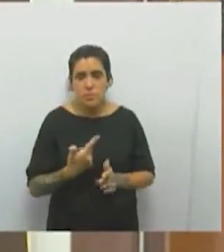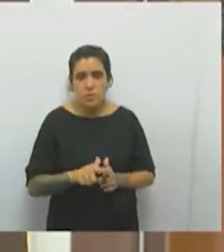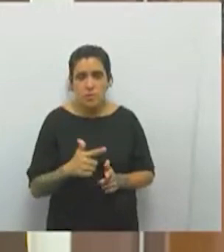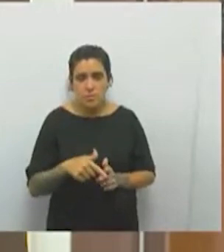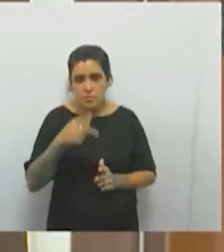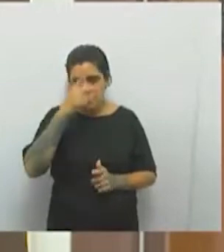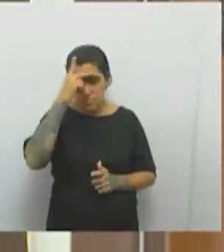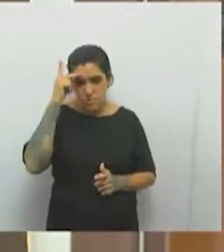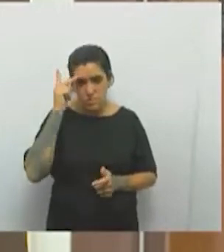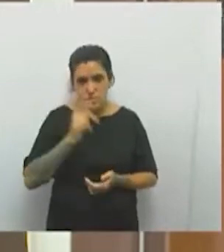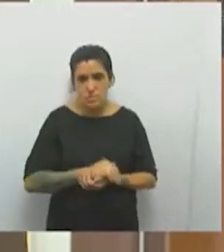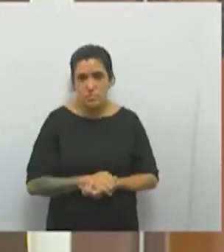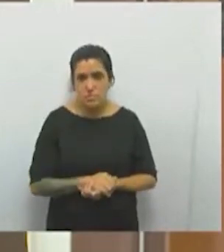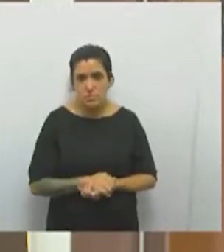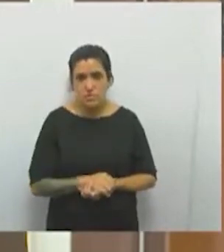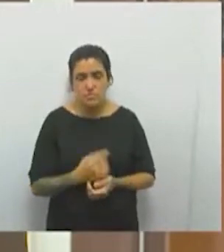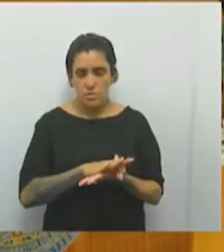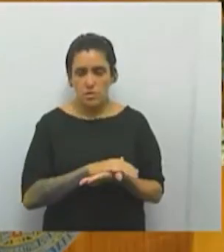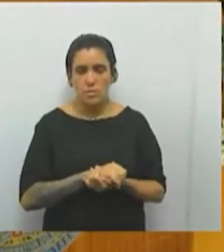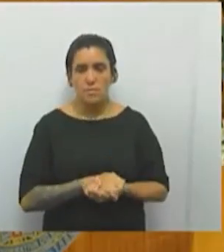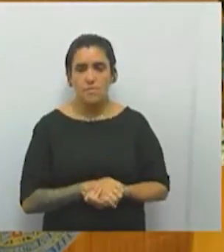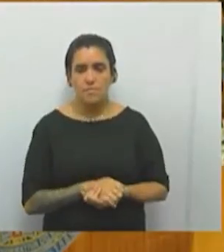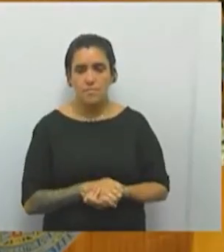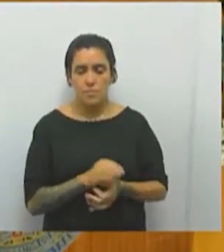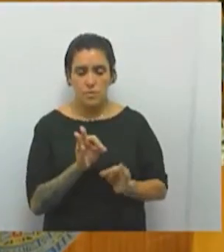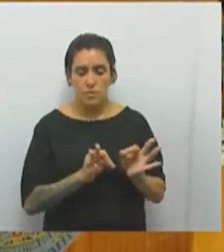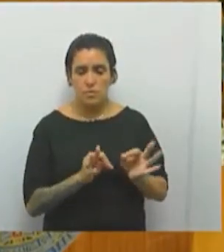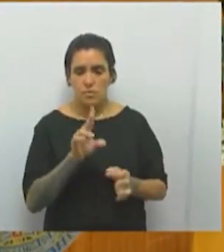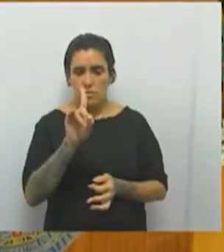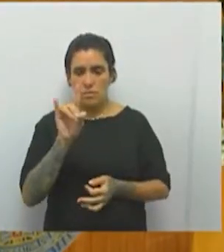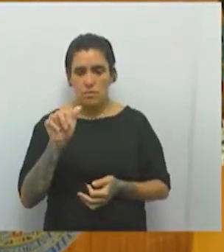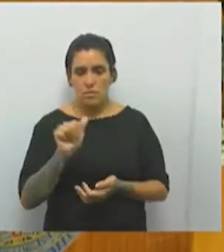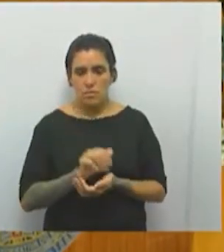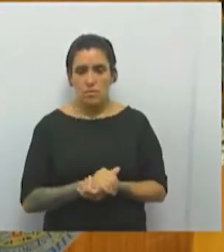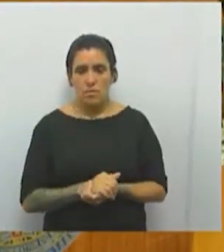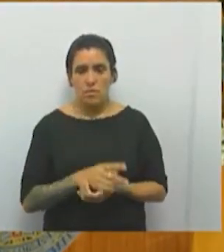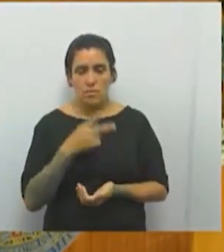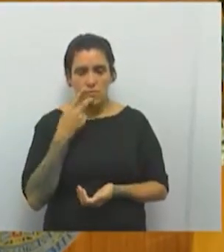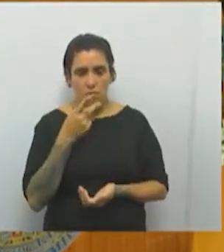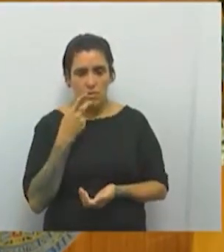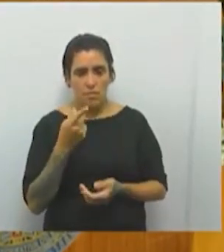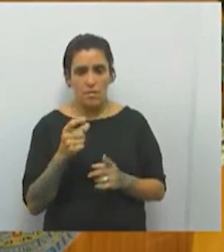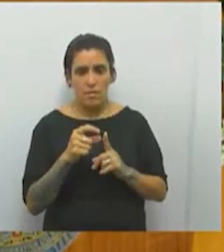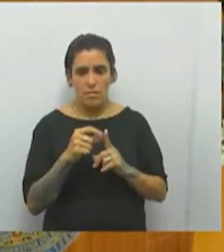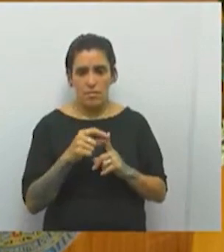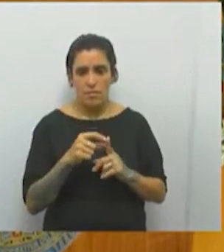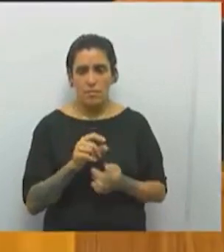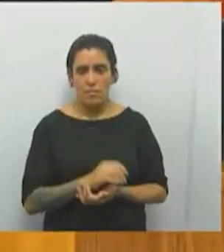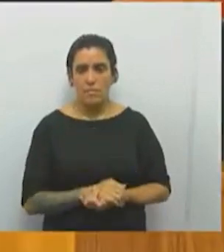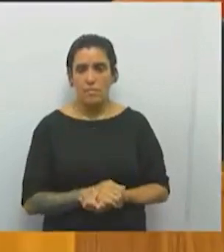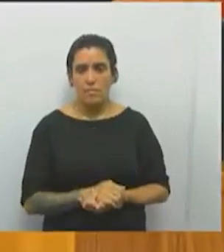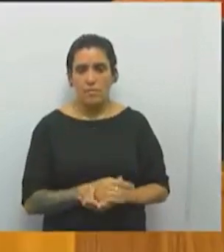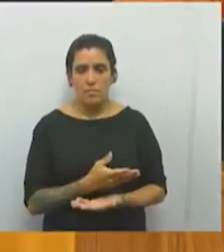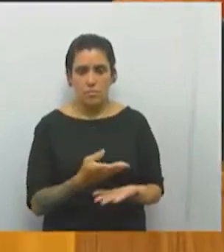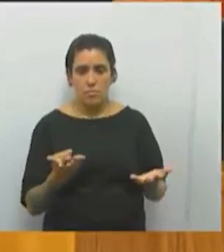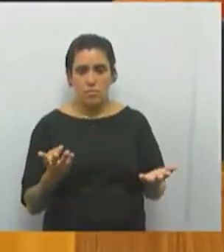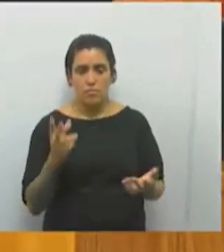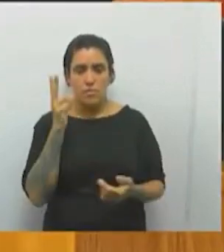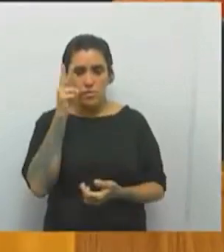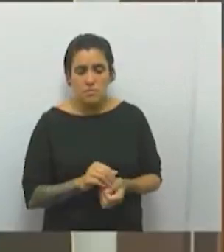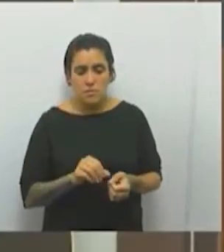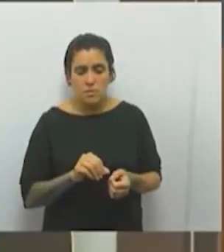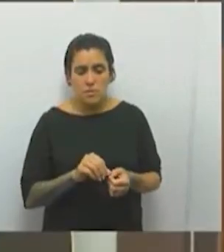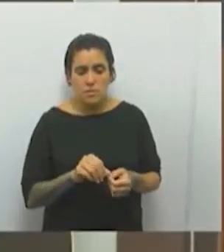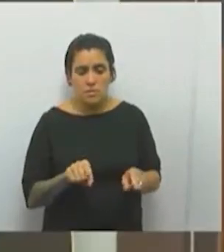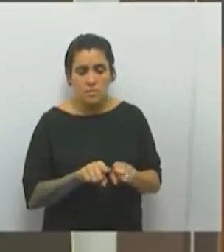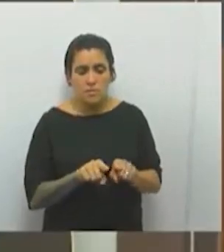pessoas porque não é fácil sob a presidência do vereador Rubinho Metalúrgico os vereadores fizeram na Tribuna um